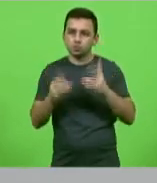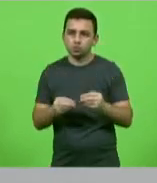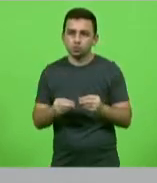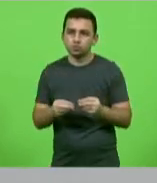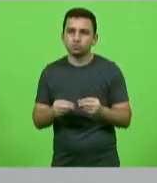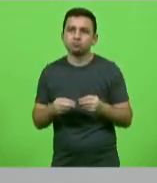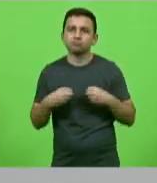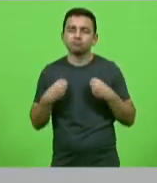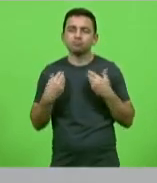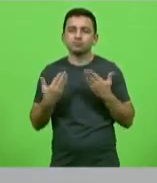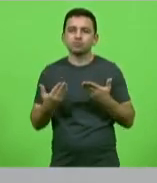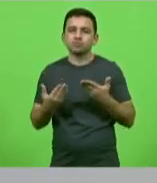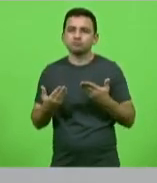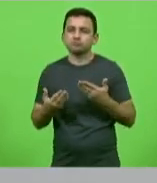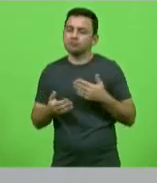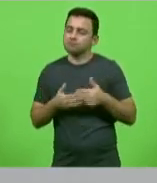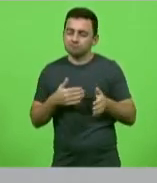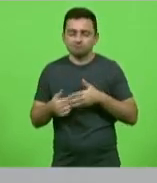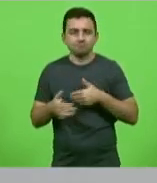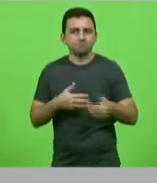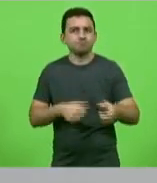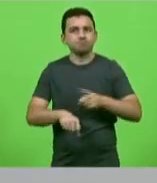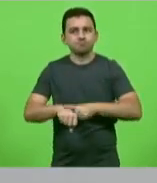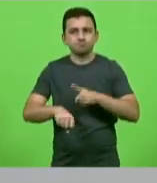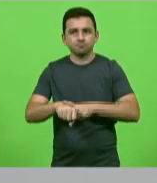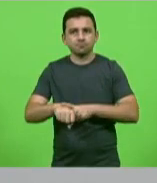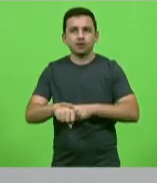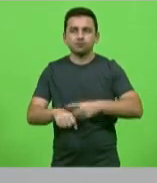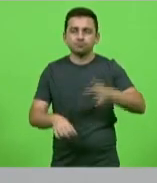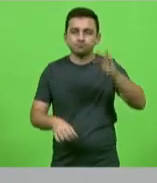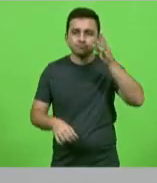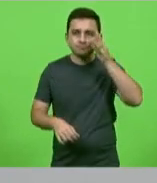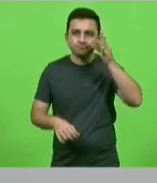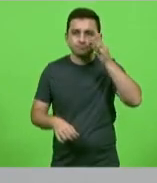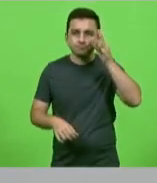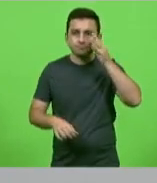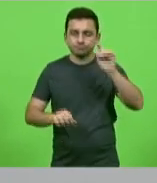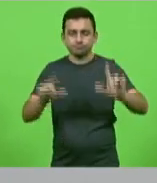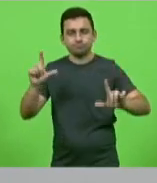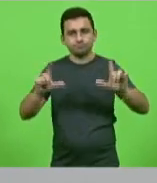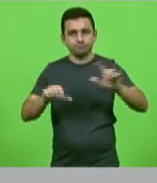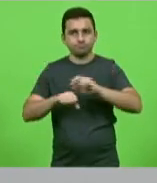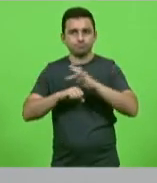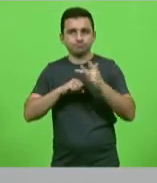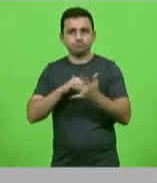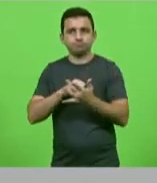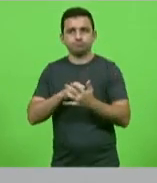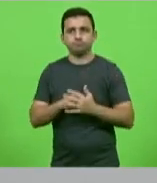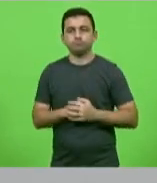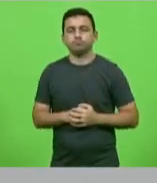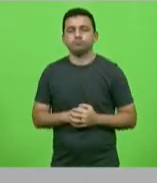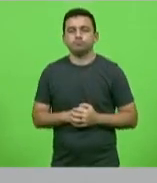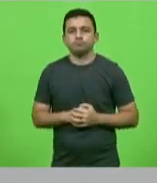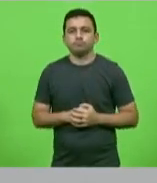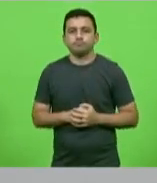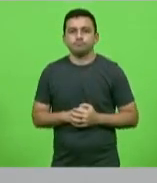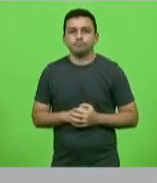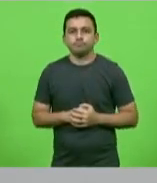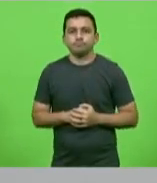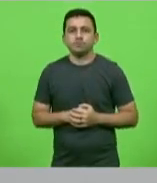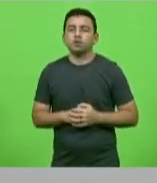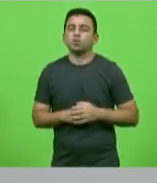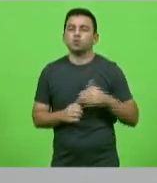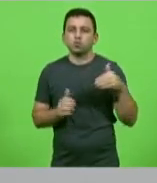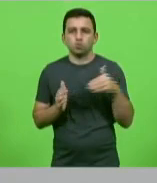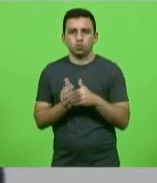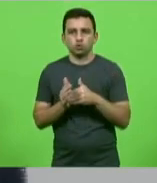estão, apesar do horário, ainda nos acompanhando pelas mídias sociais. Pois bem, senhores, como